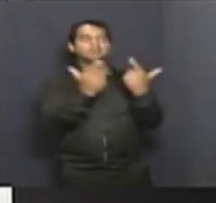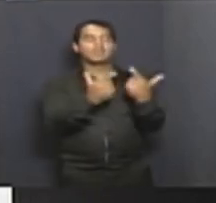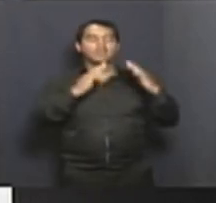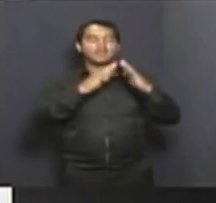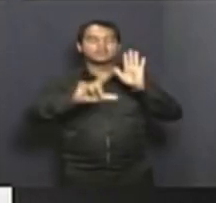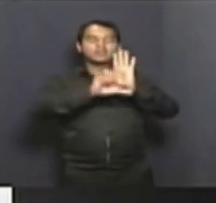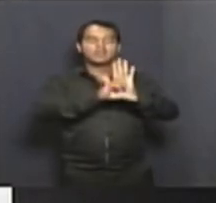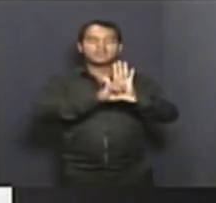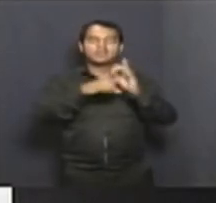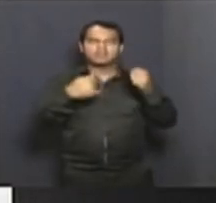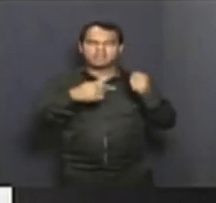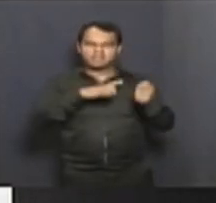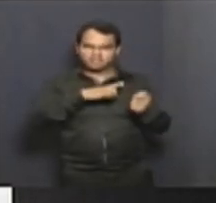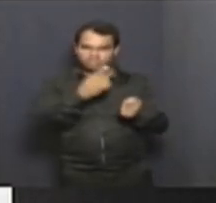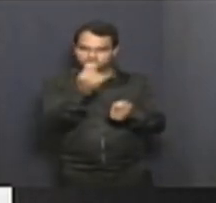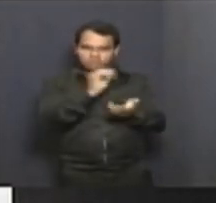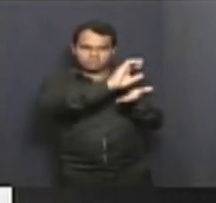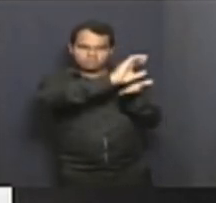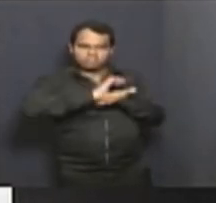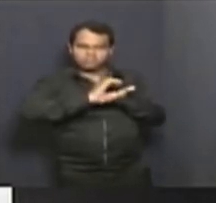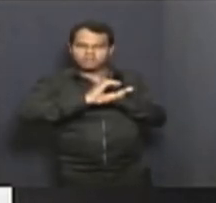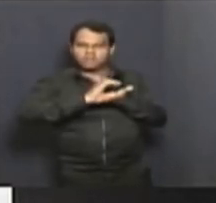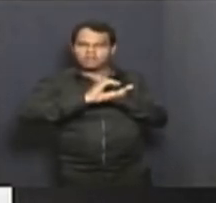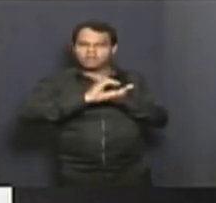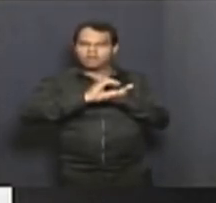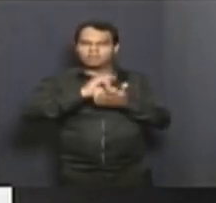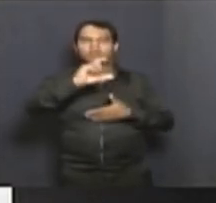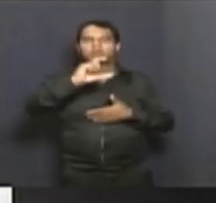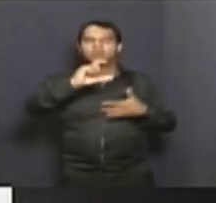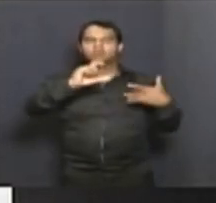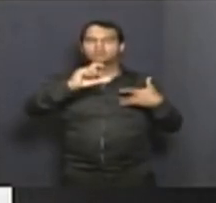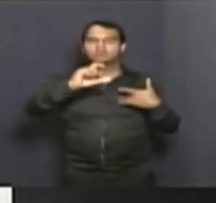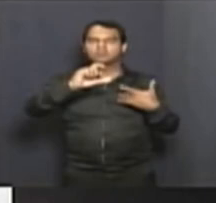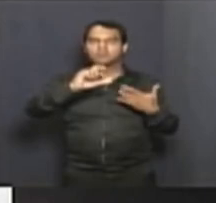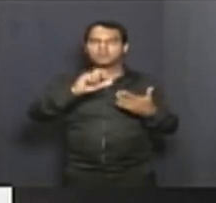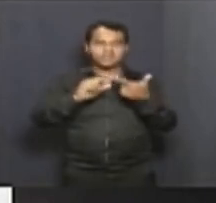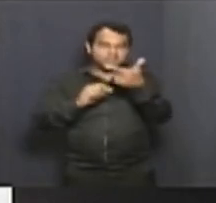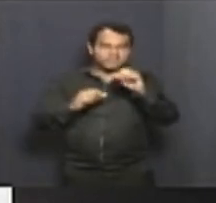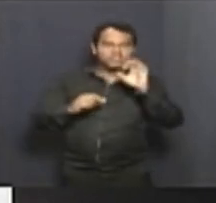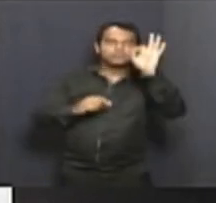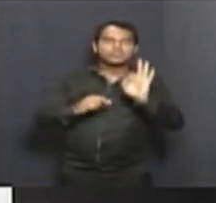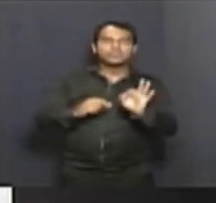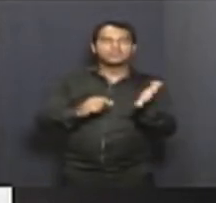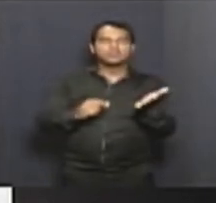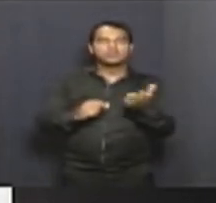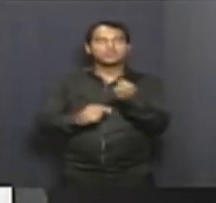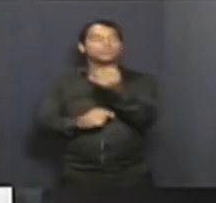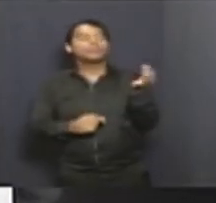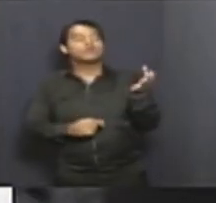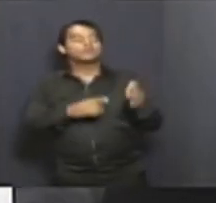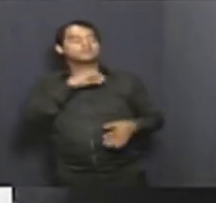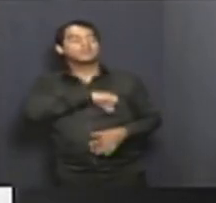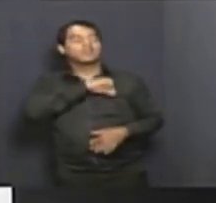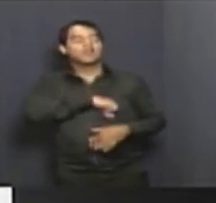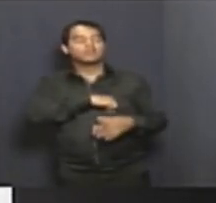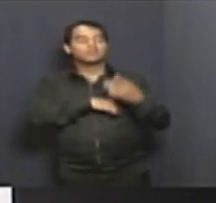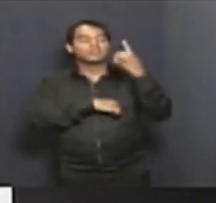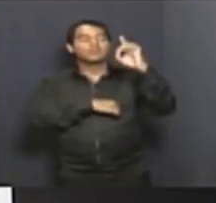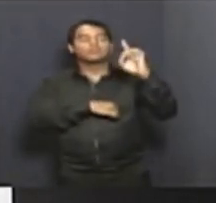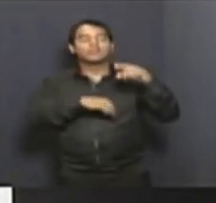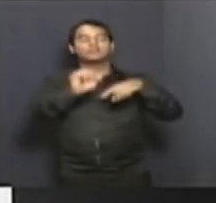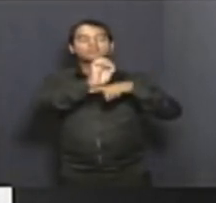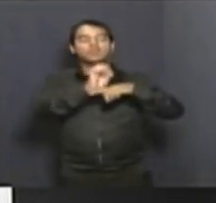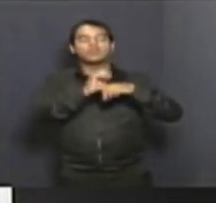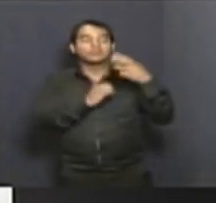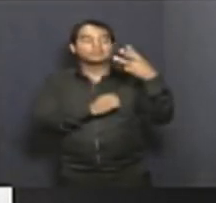pagar uma regalia dessa pelos seus membros mesmo que seja 20% quanto ganha o deputado estadual 30 estão falando